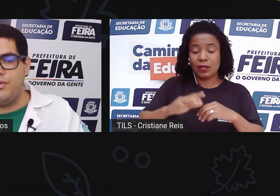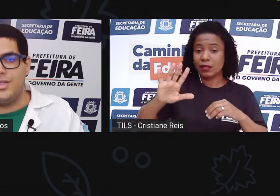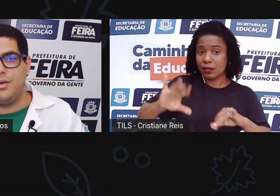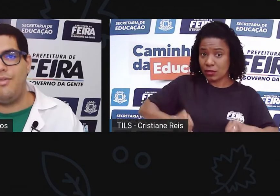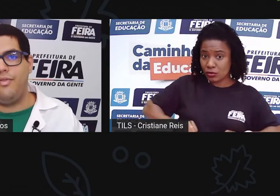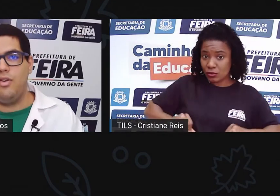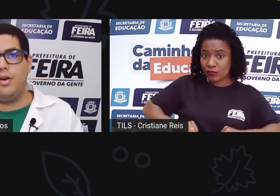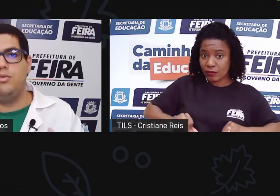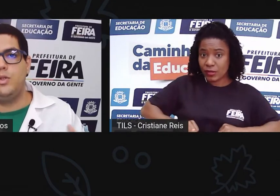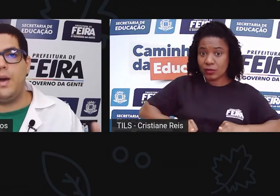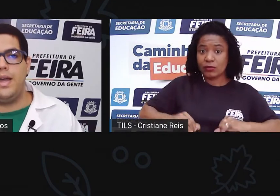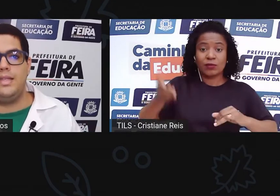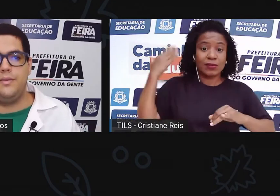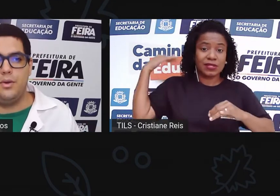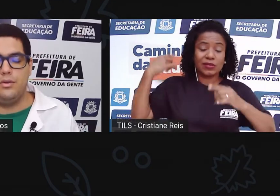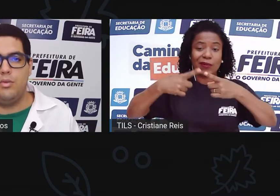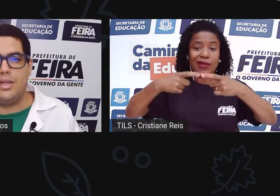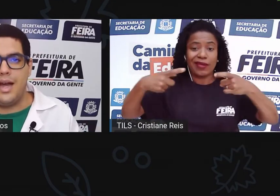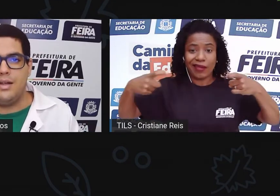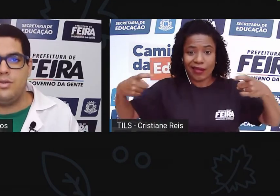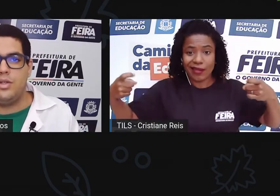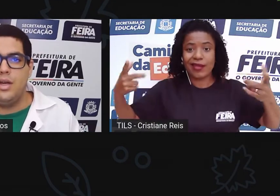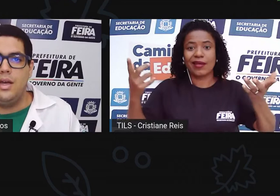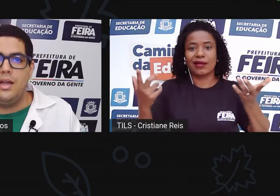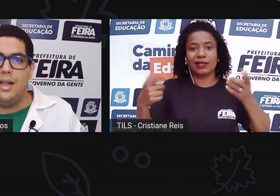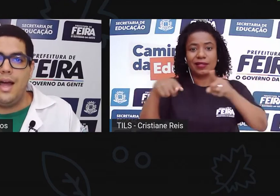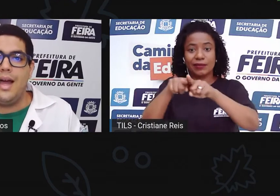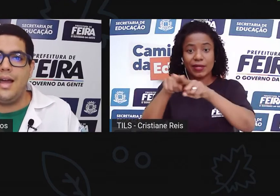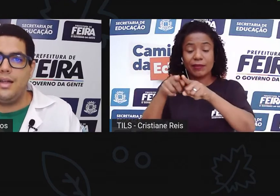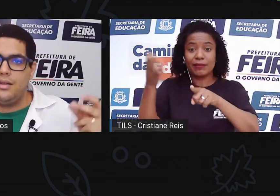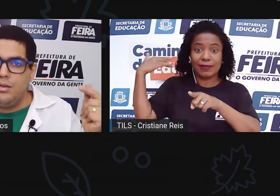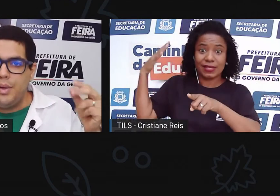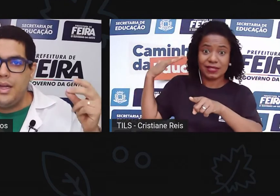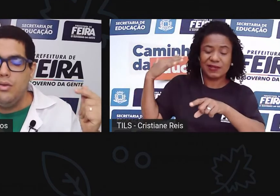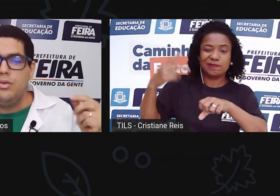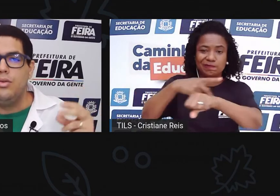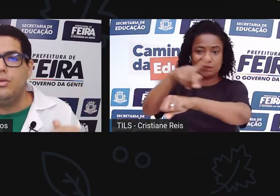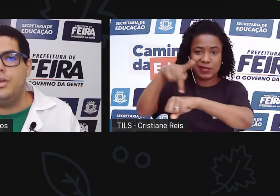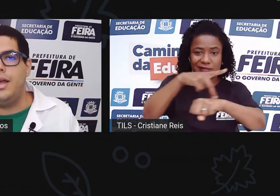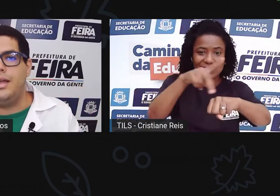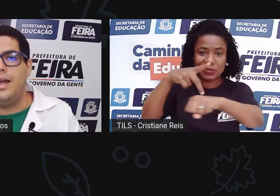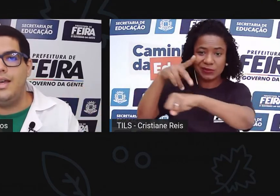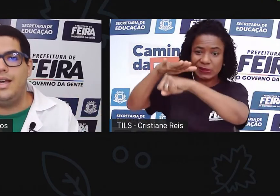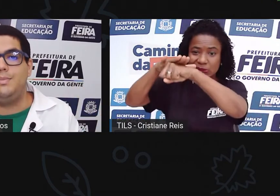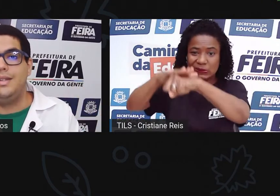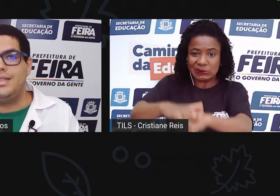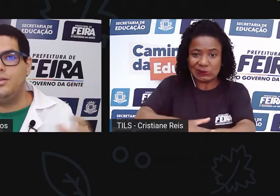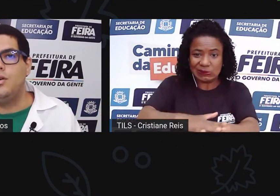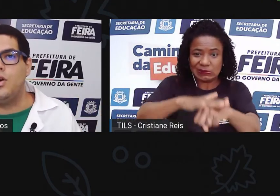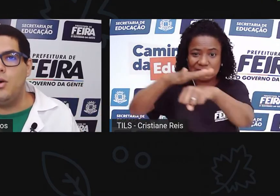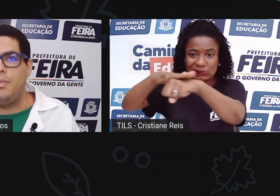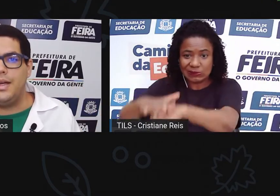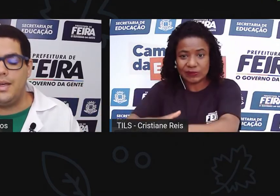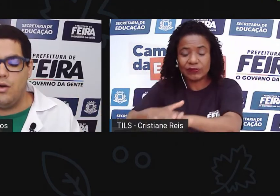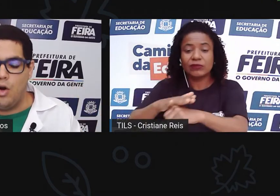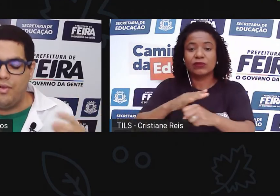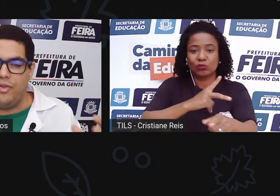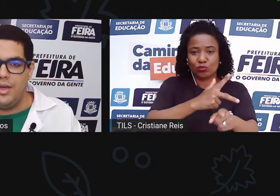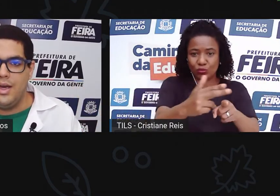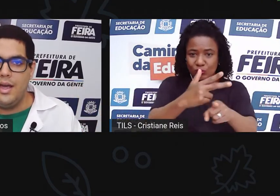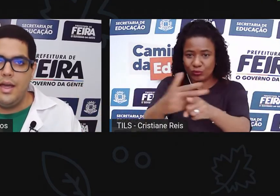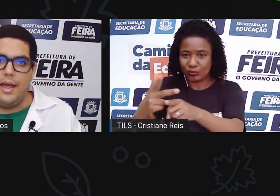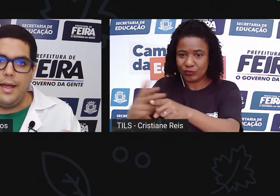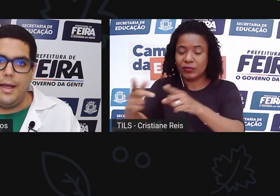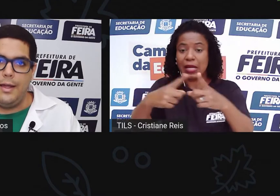dos povos. Então, a forma como os países foram dominados lá no período da expansão da Europa, né, que a Europa